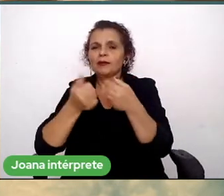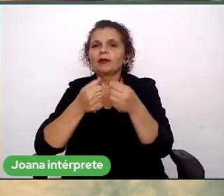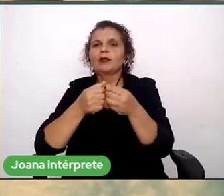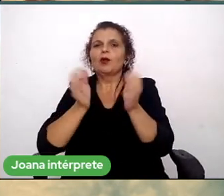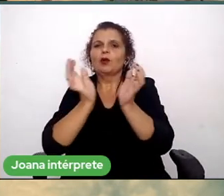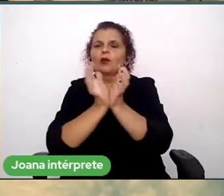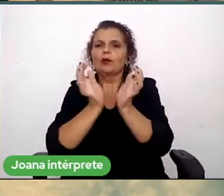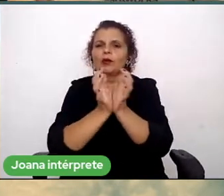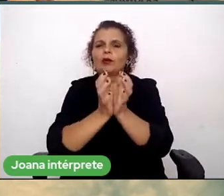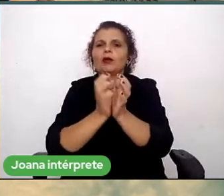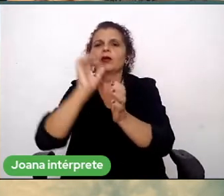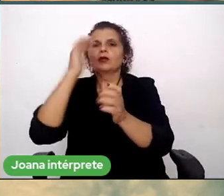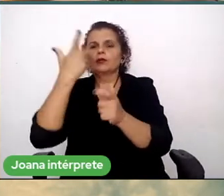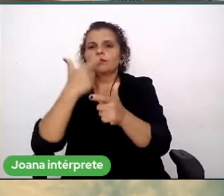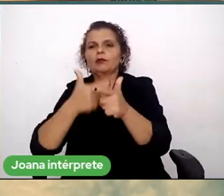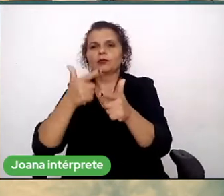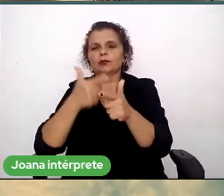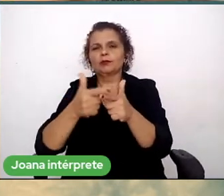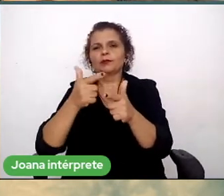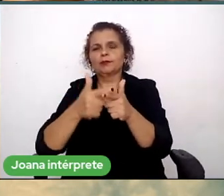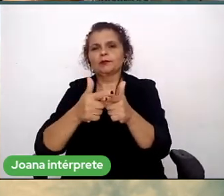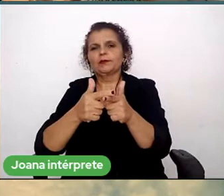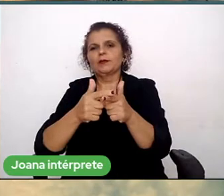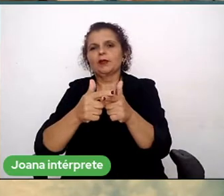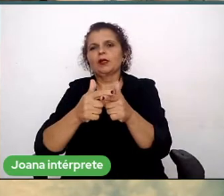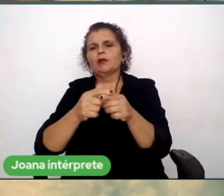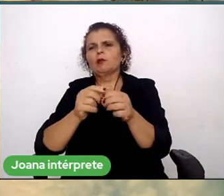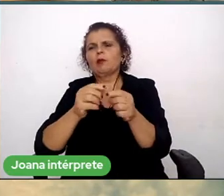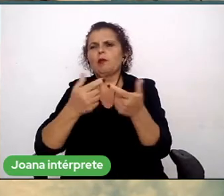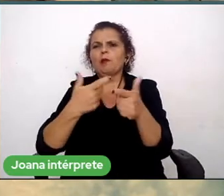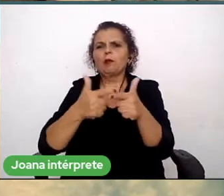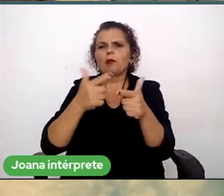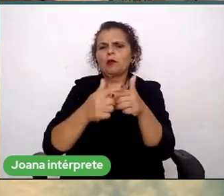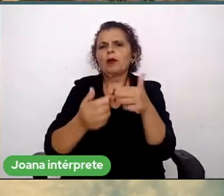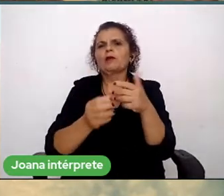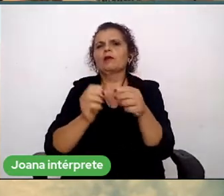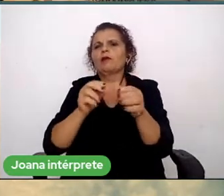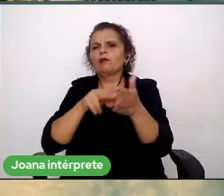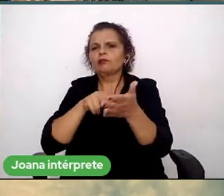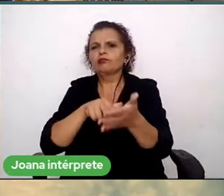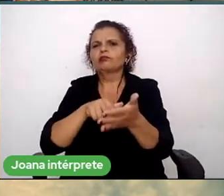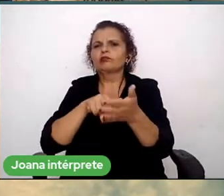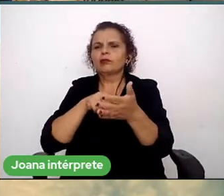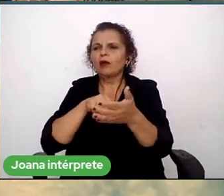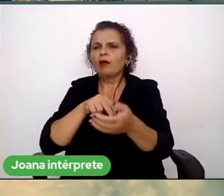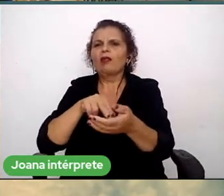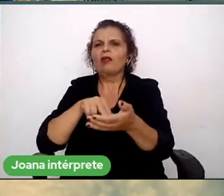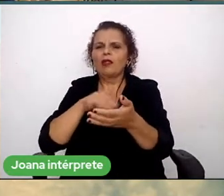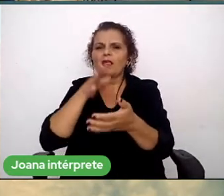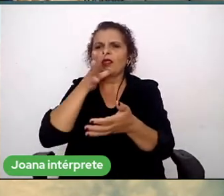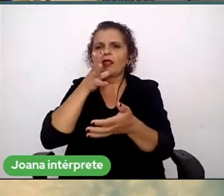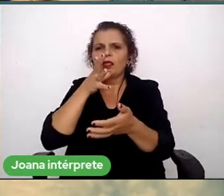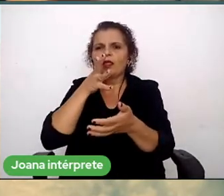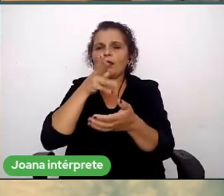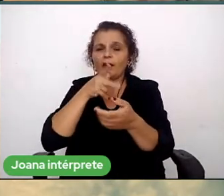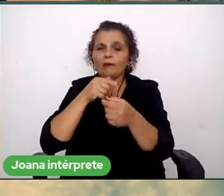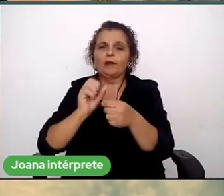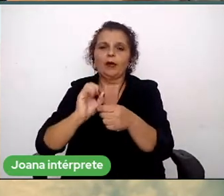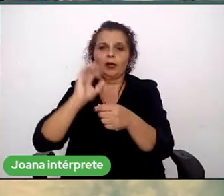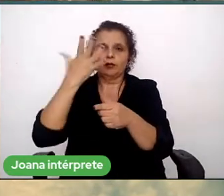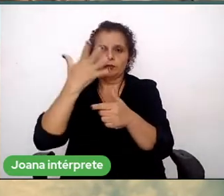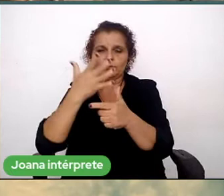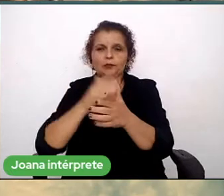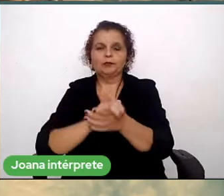time mas resolvendo esses itens que por qualquer motivo que você foram ficando me viraram e tempo time resolvendo e